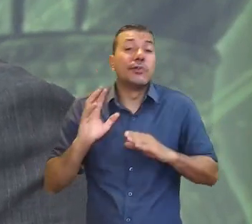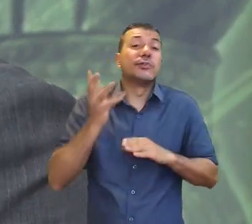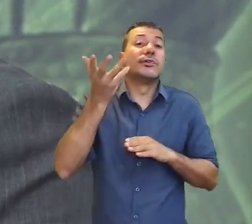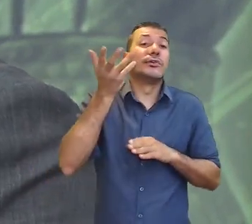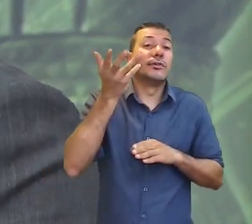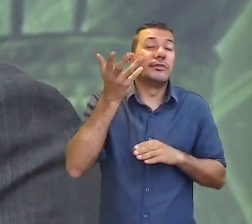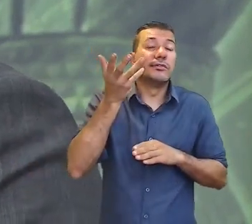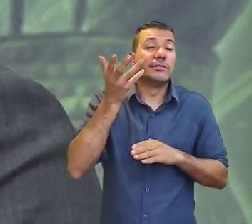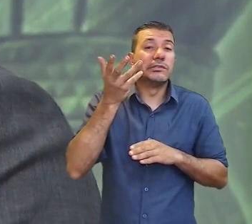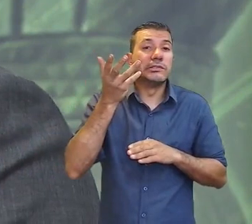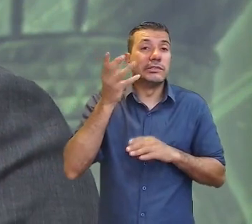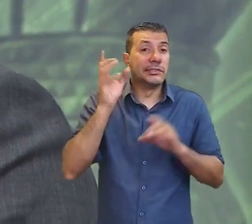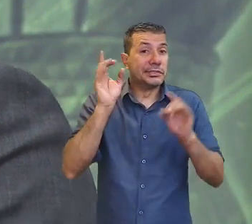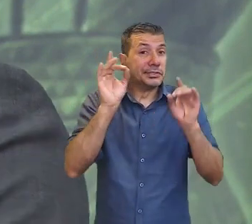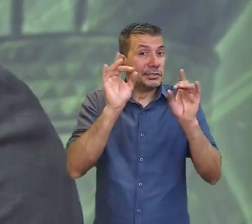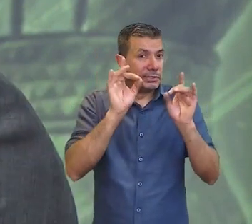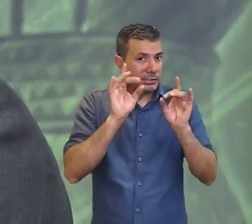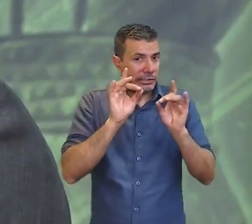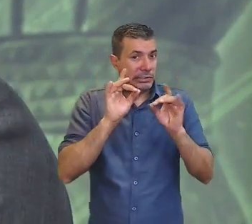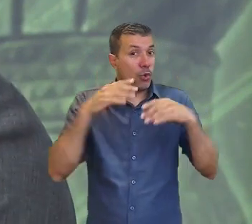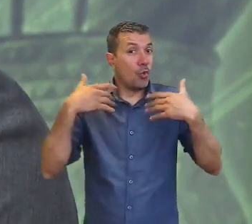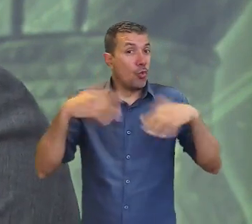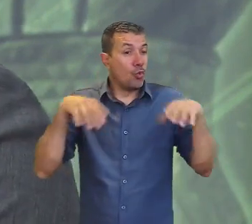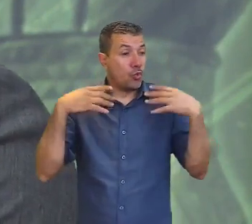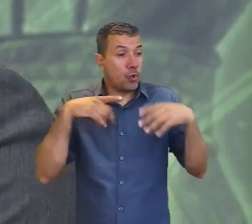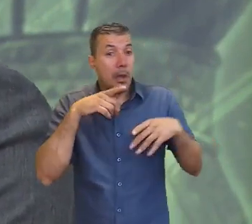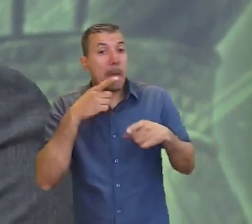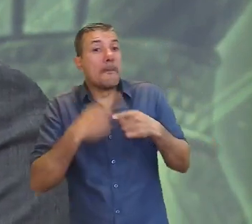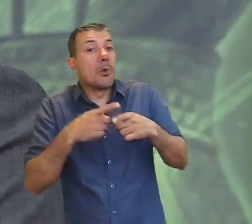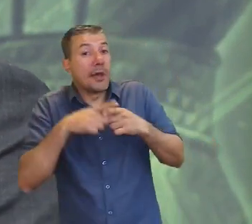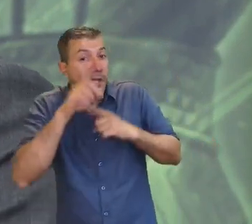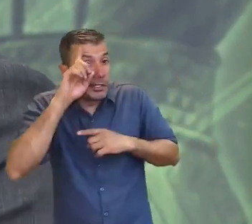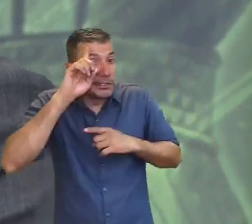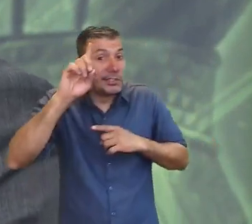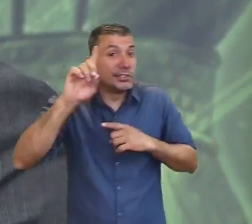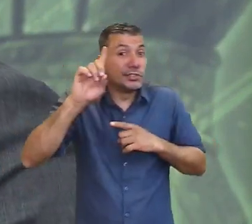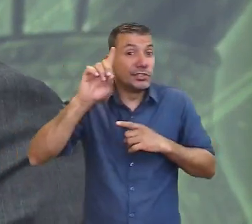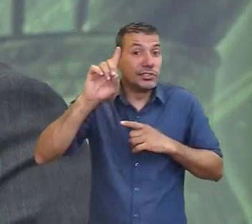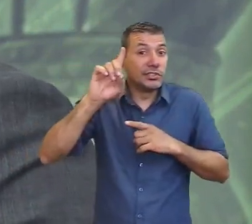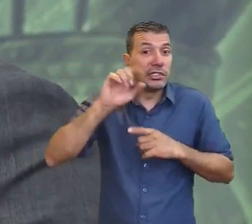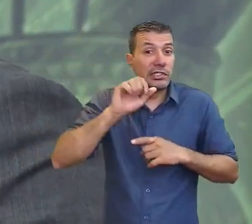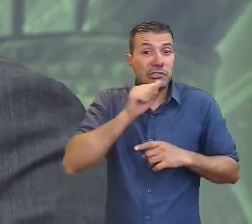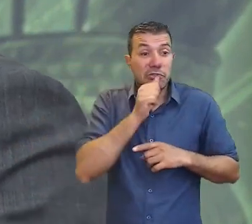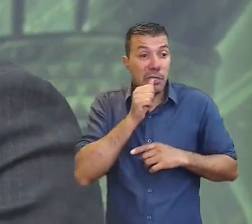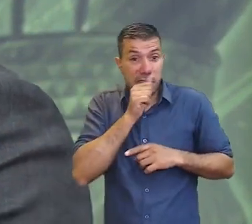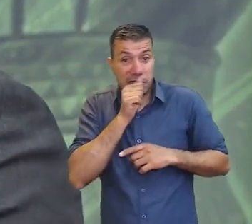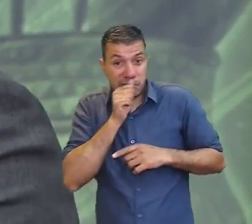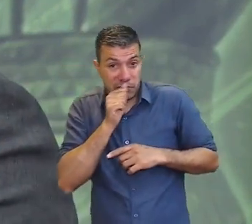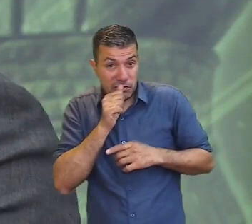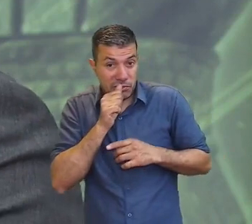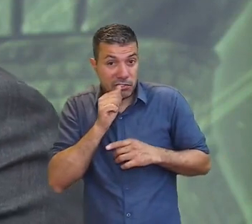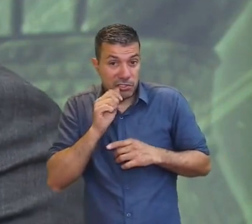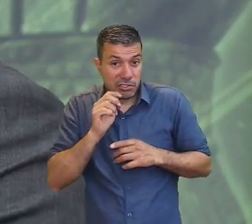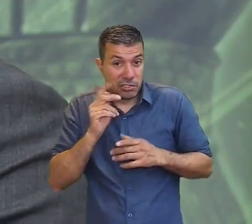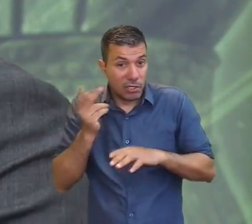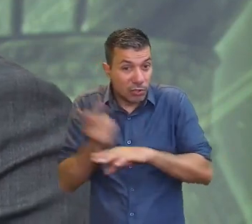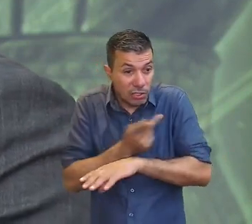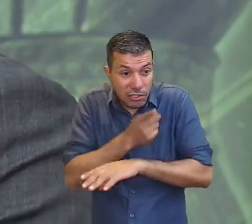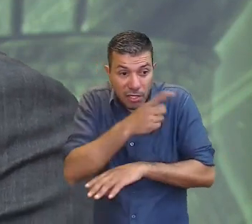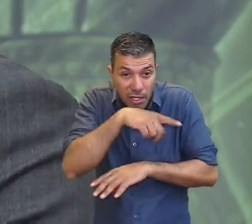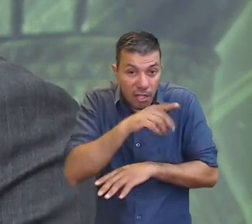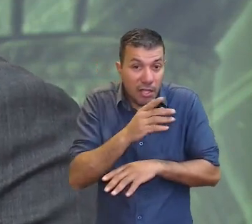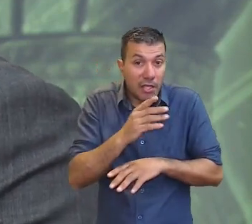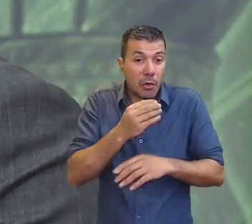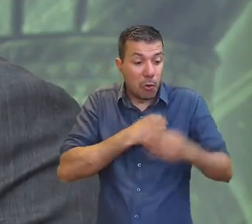acontecia algo especial. Por quê? Porque naquele dia, diante do sacrifício que ocorria ali,